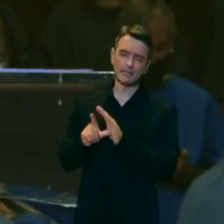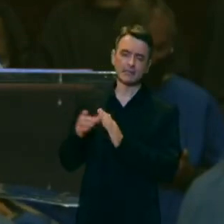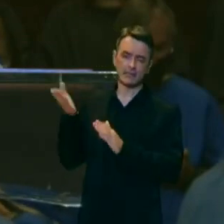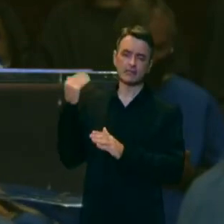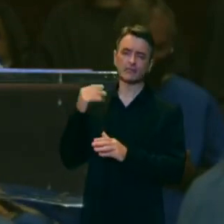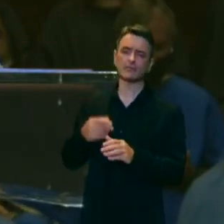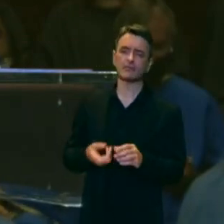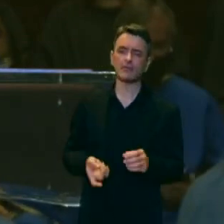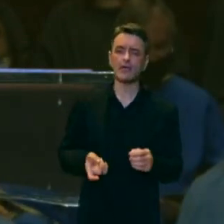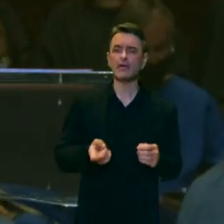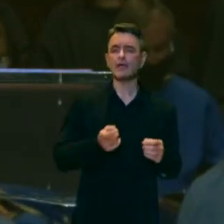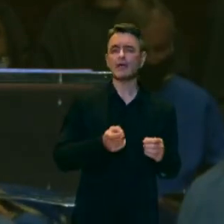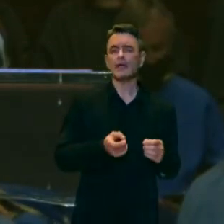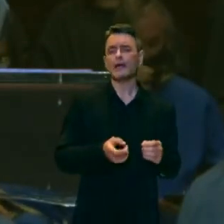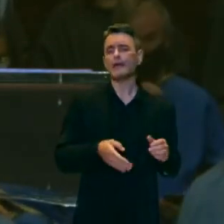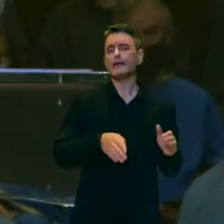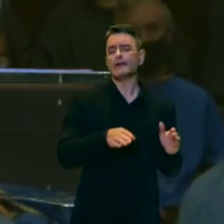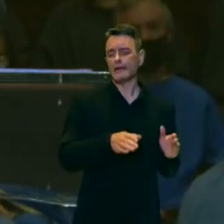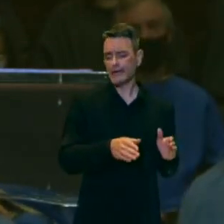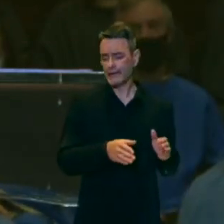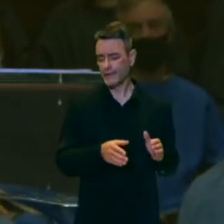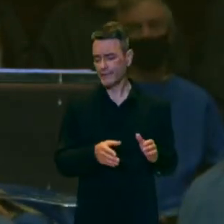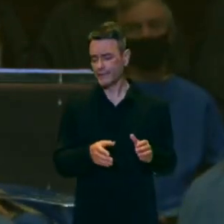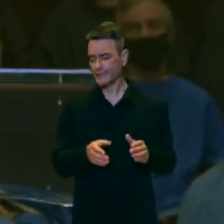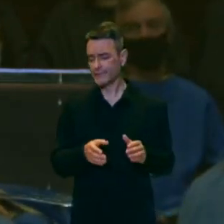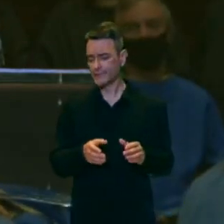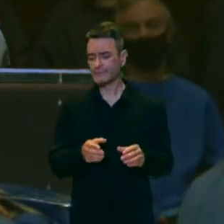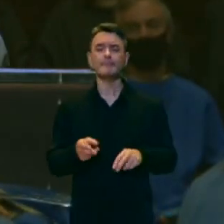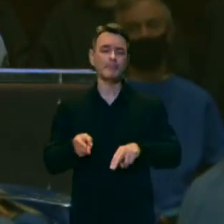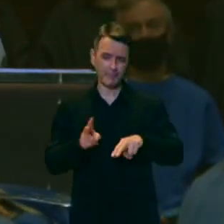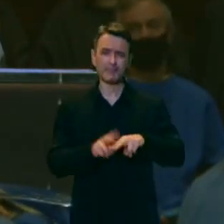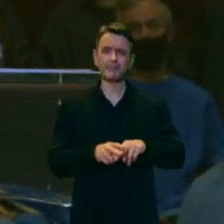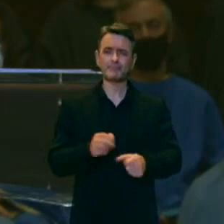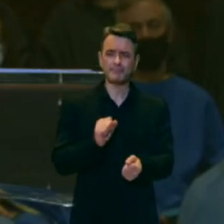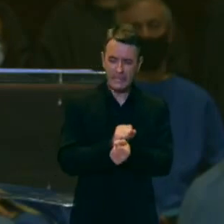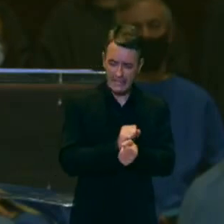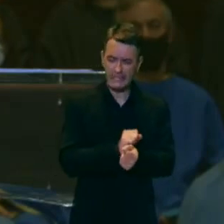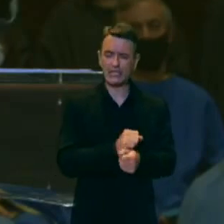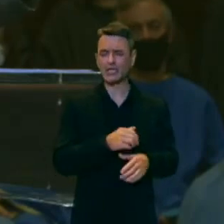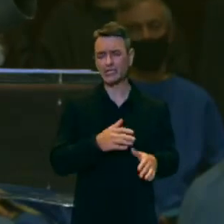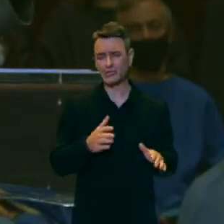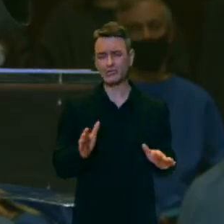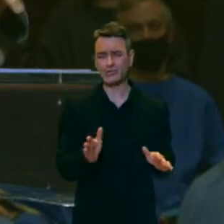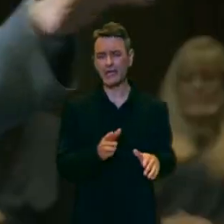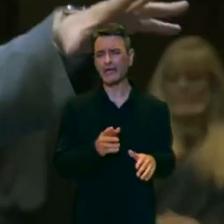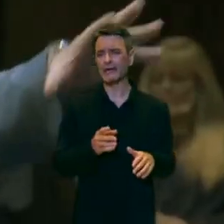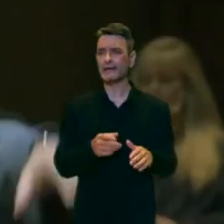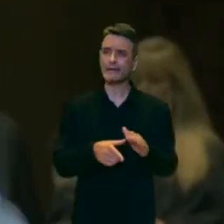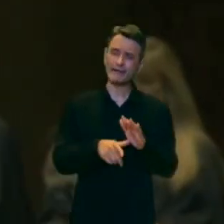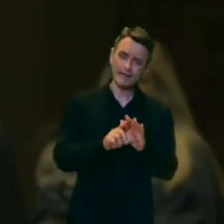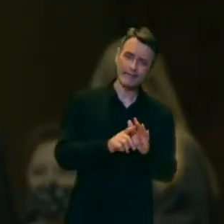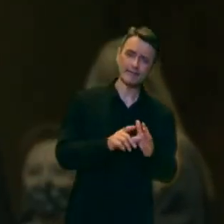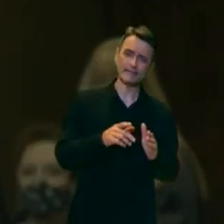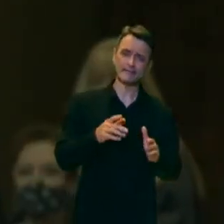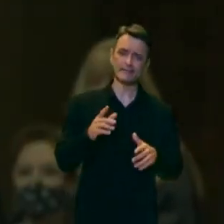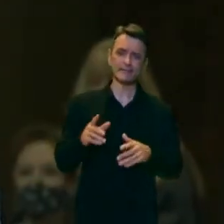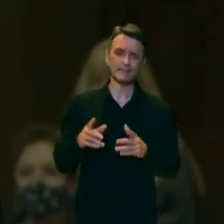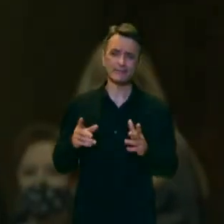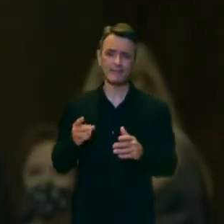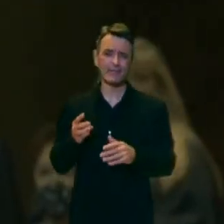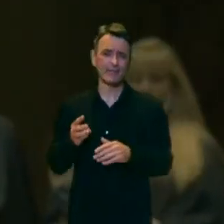levas. Lembra, a primeira leva foi com Daniel, depois teve uma segunda leva, e alguns estavam ali servindo o rei da